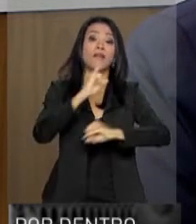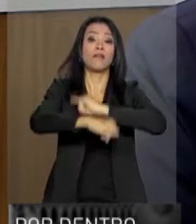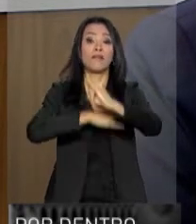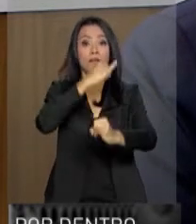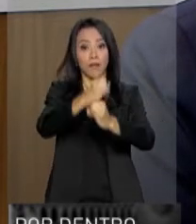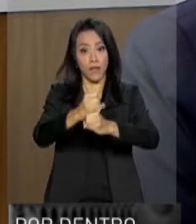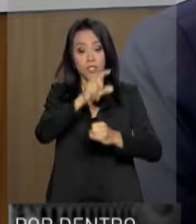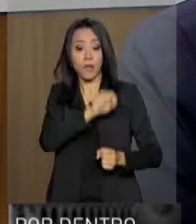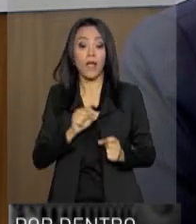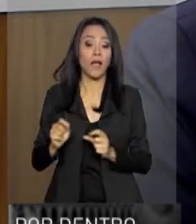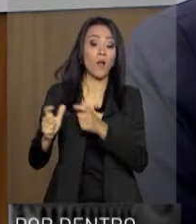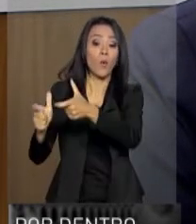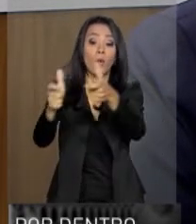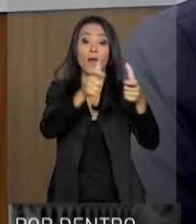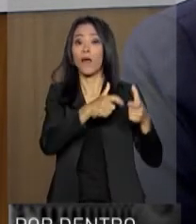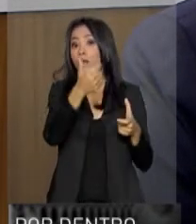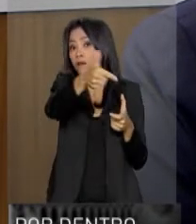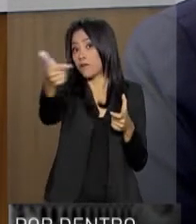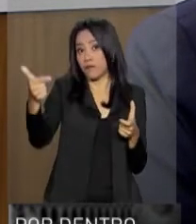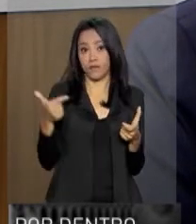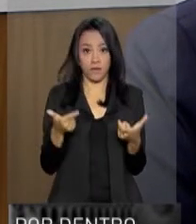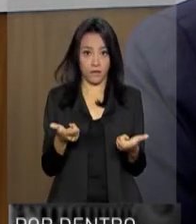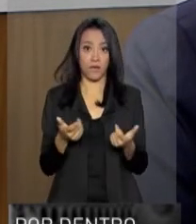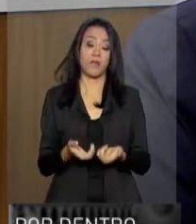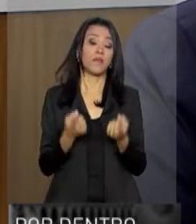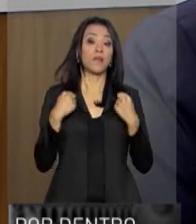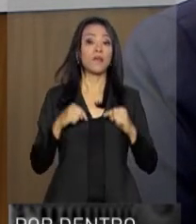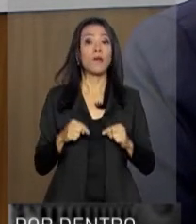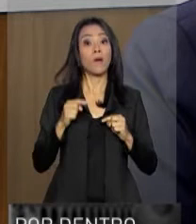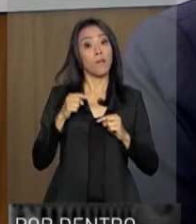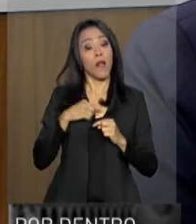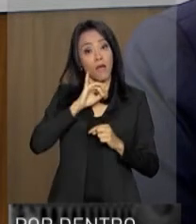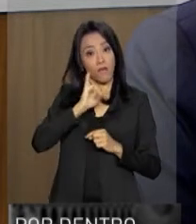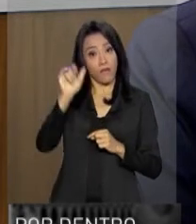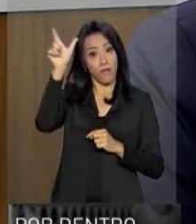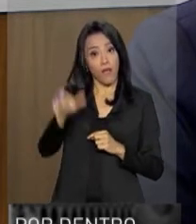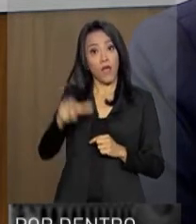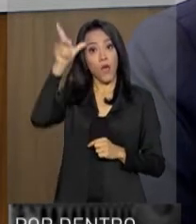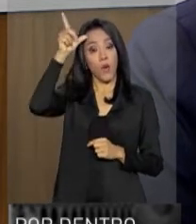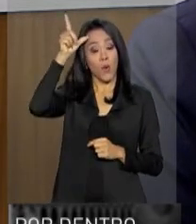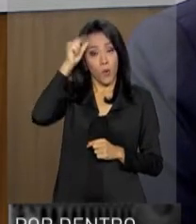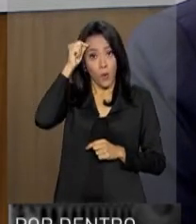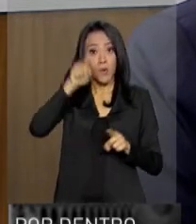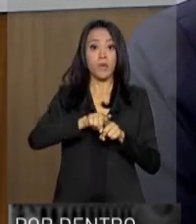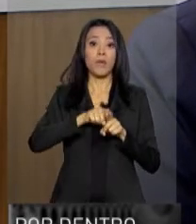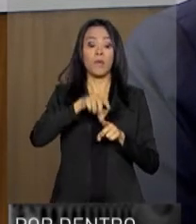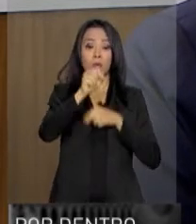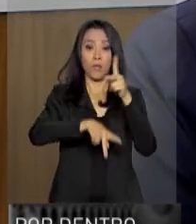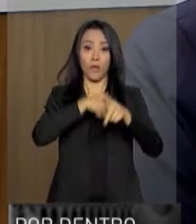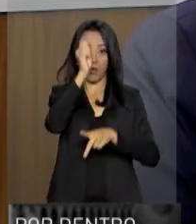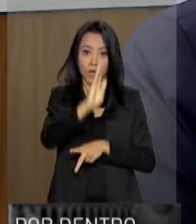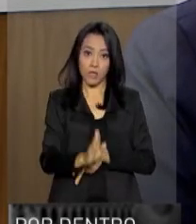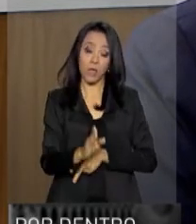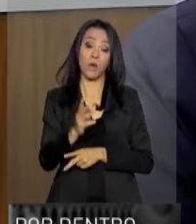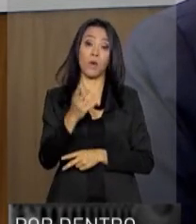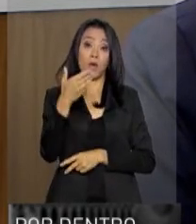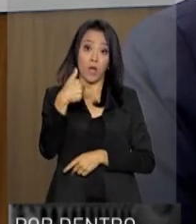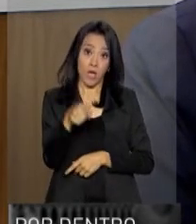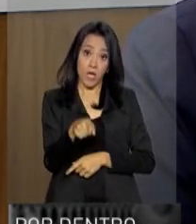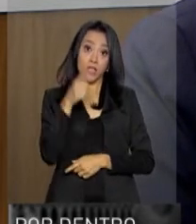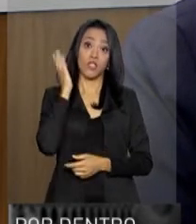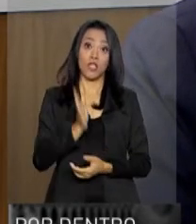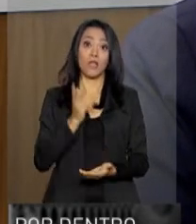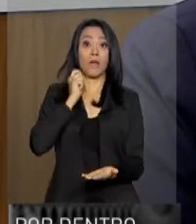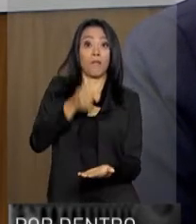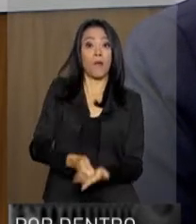localidade que não tenham conectividade para a tranquilidade surdos brasileiros o programa já está pago esse programa teve um custo